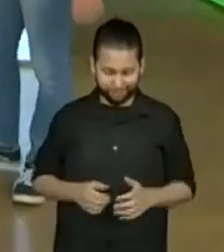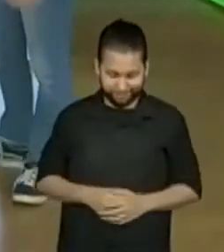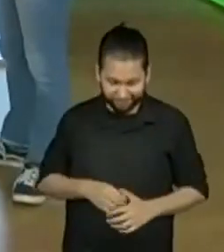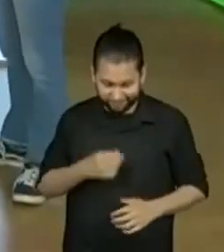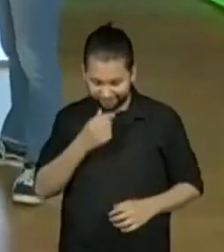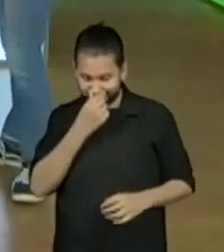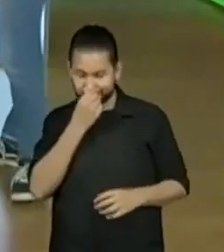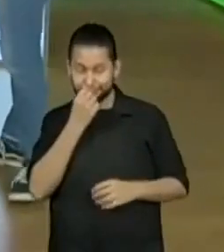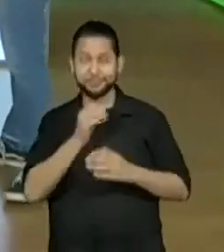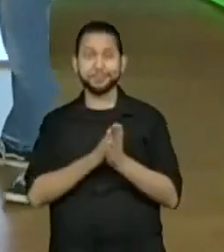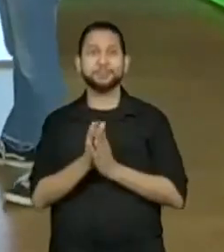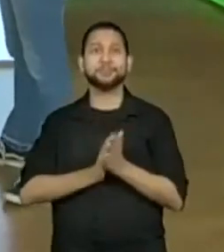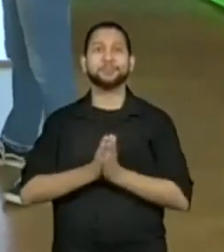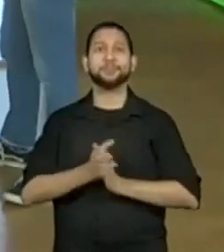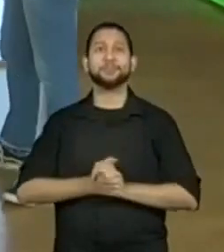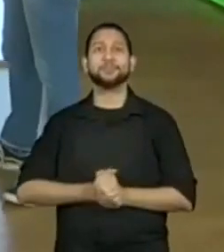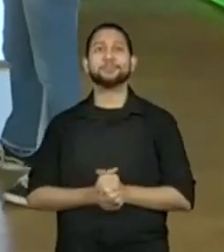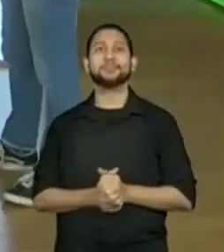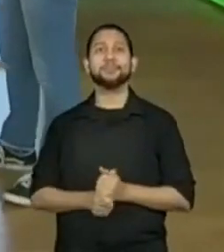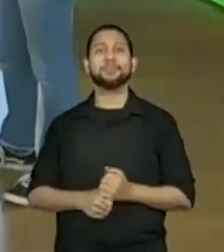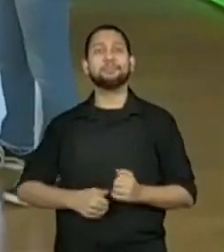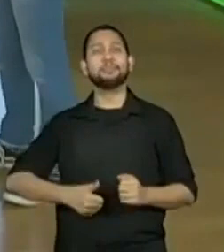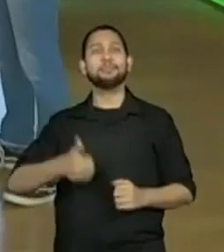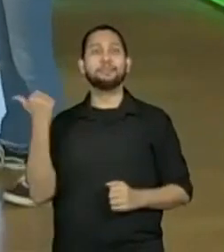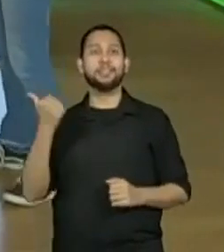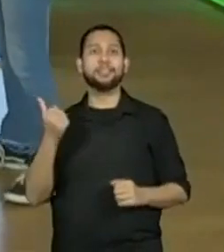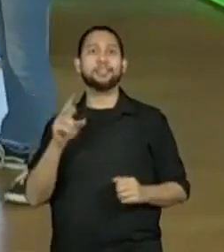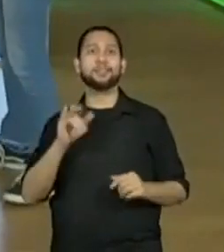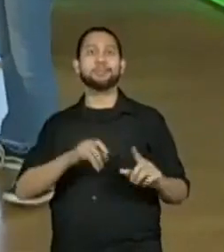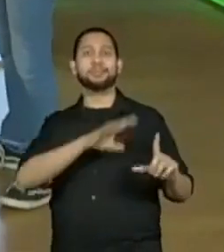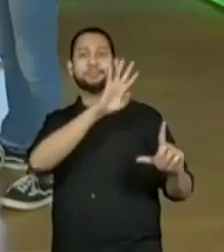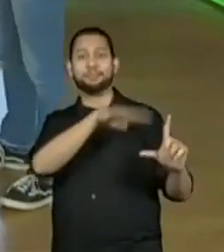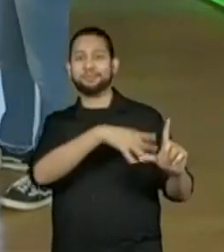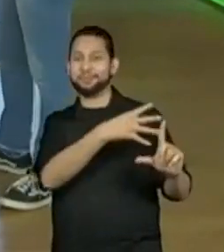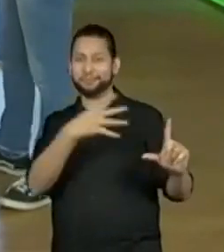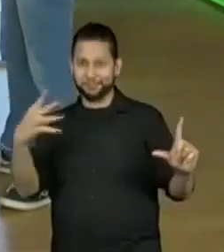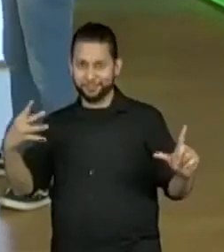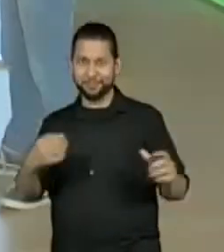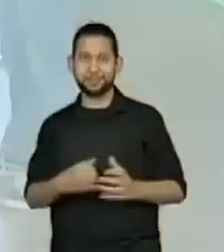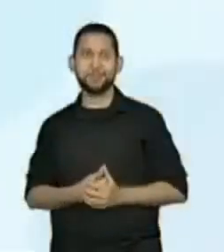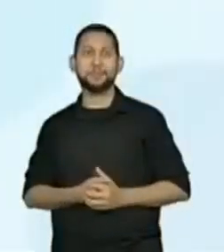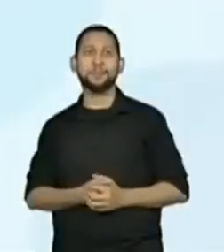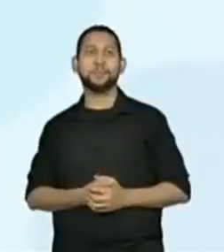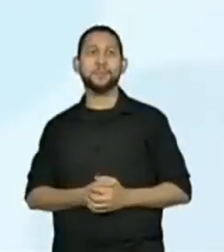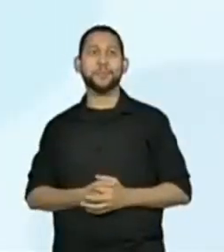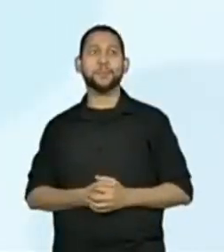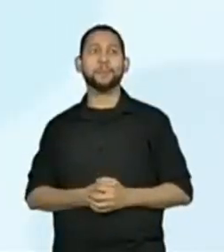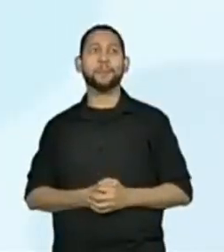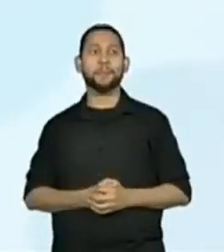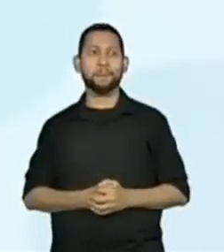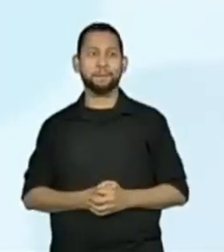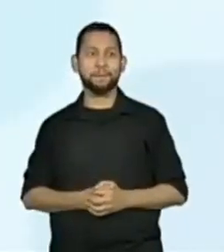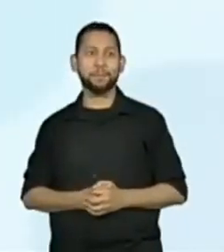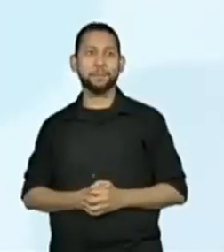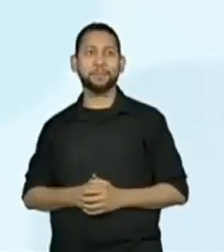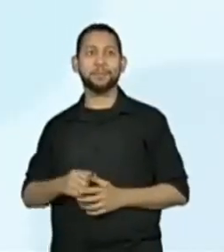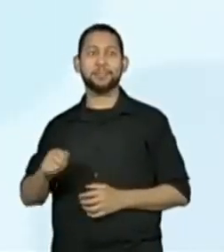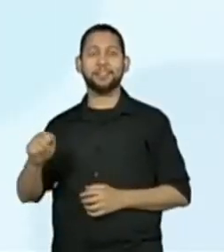bem. Tá? Então, vamos lá. Vamos aqui para o nosso placar. Então, jogadores, certo? Jogadores. Pode pôr assim,